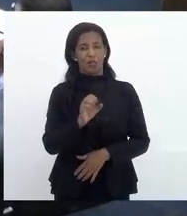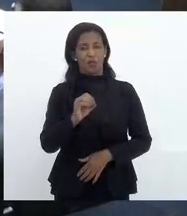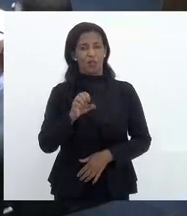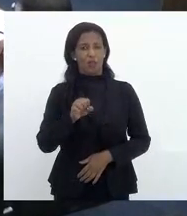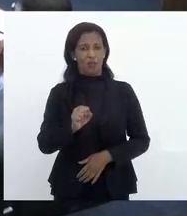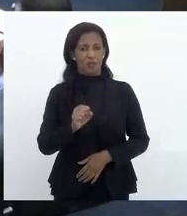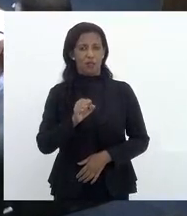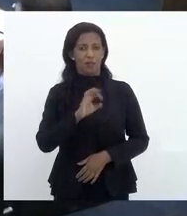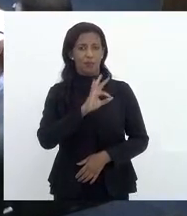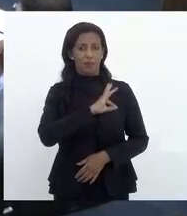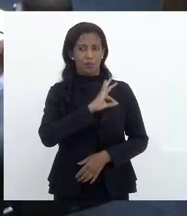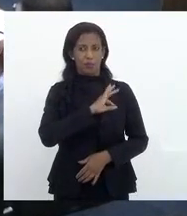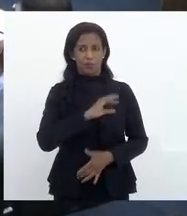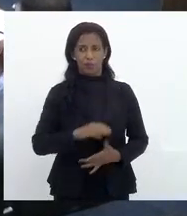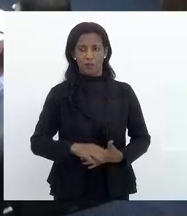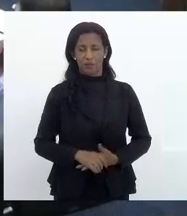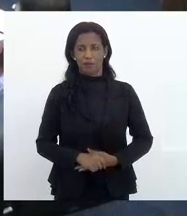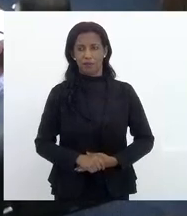II